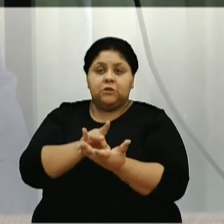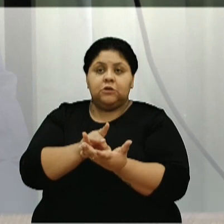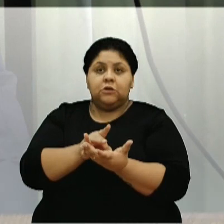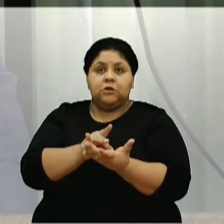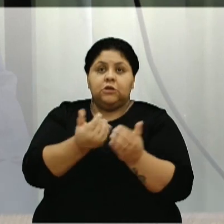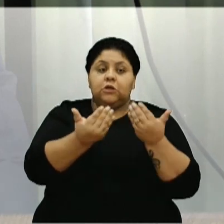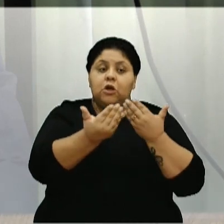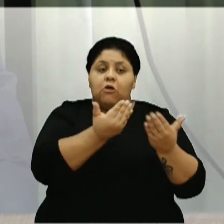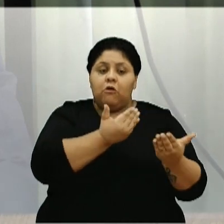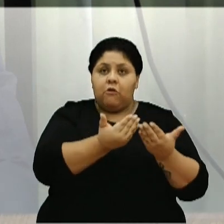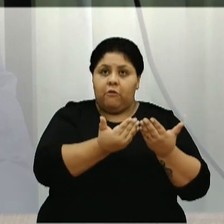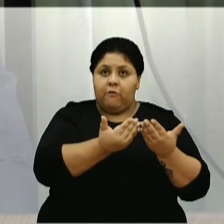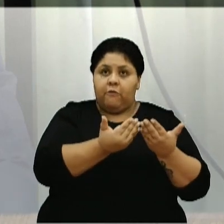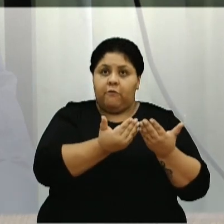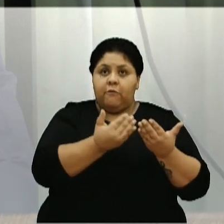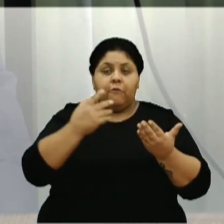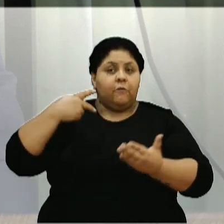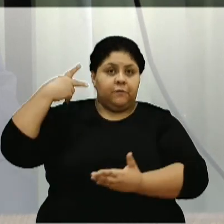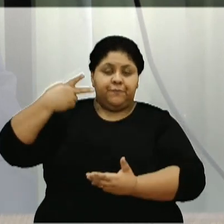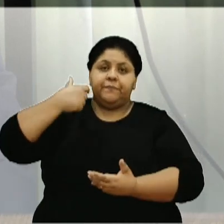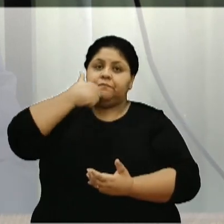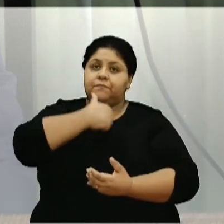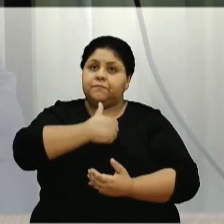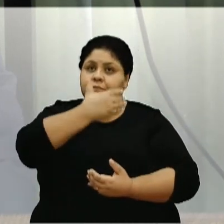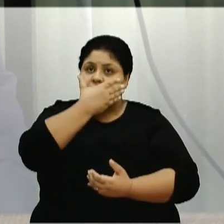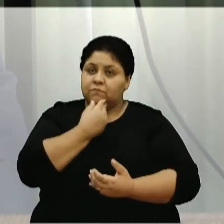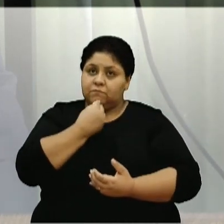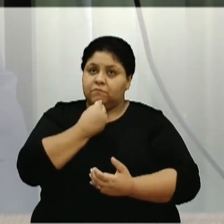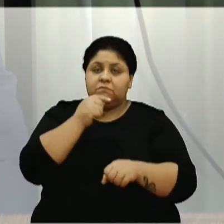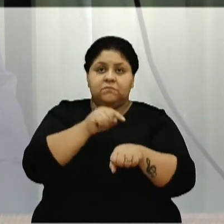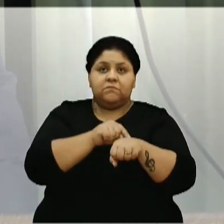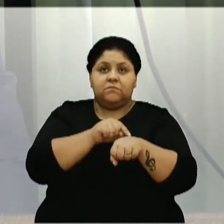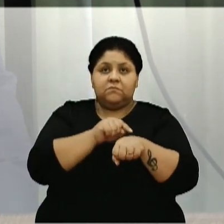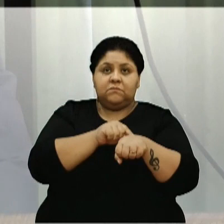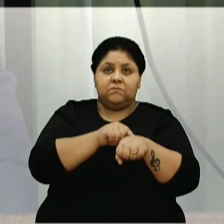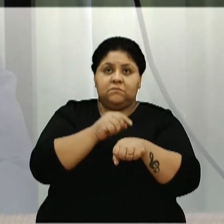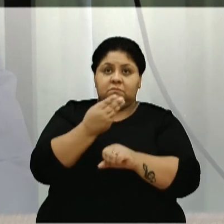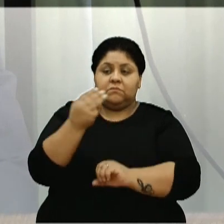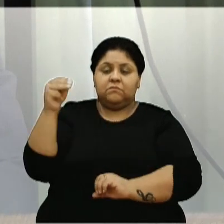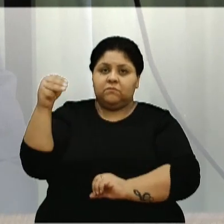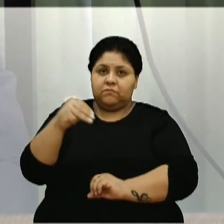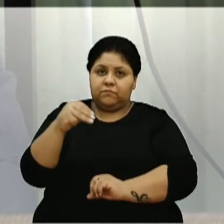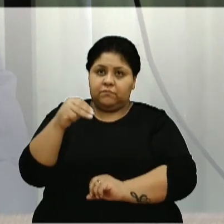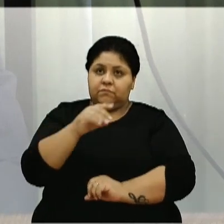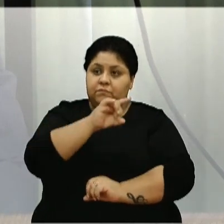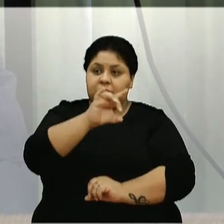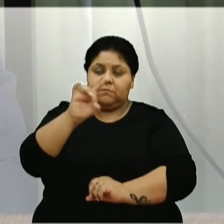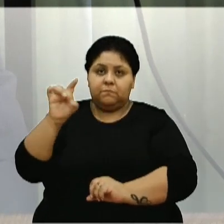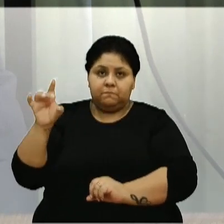questionamentos pelas senhoras e senhores vereadores, pelo tempo de até 3 minutos cada